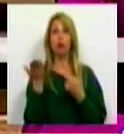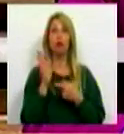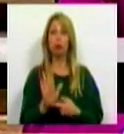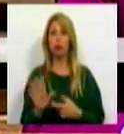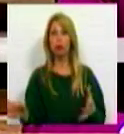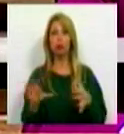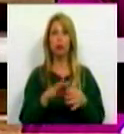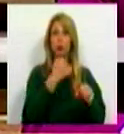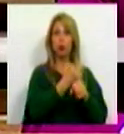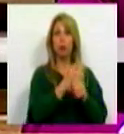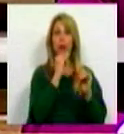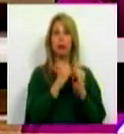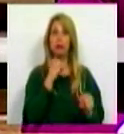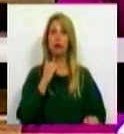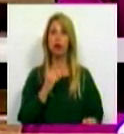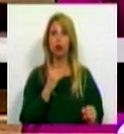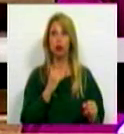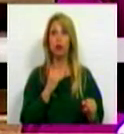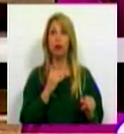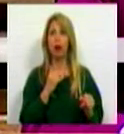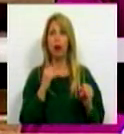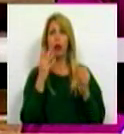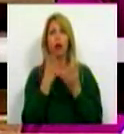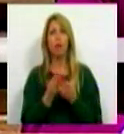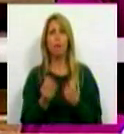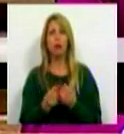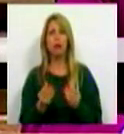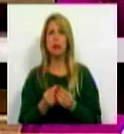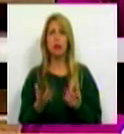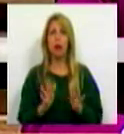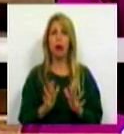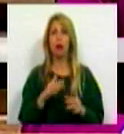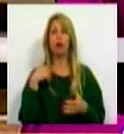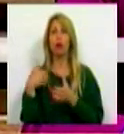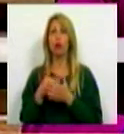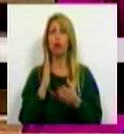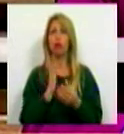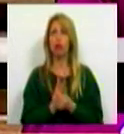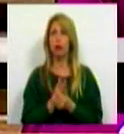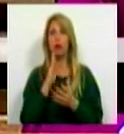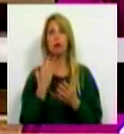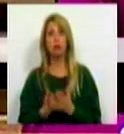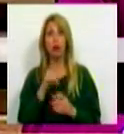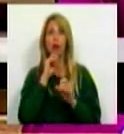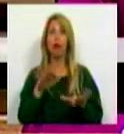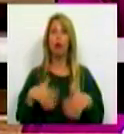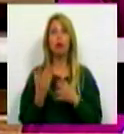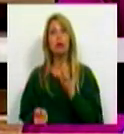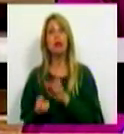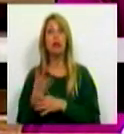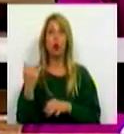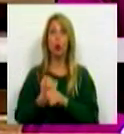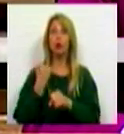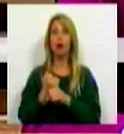consolidação do posto de trabalho digital, assente na desmaterialização dos processos, permitindo incrementar o trabalho em